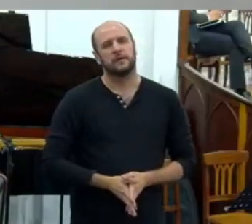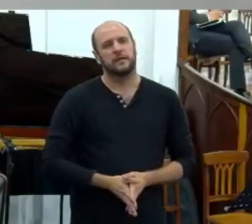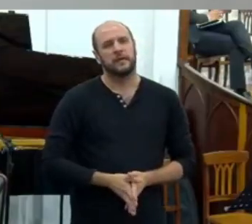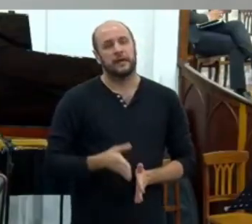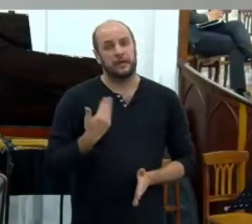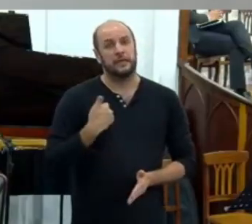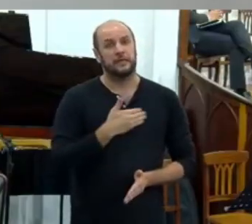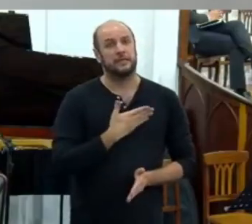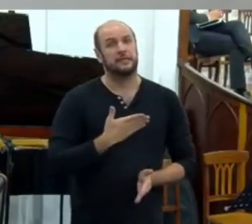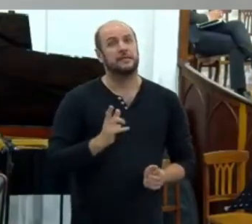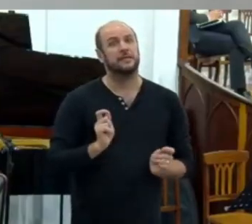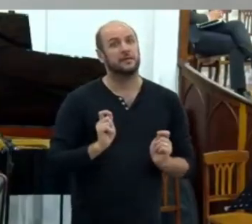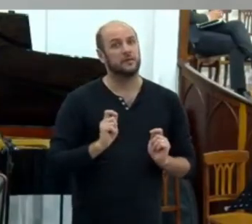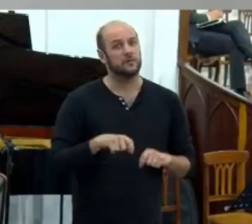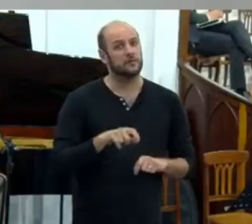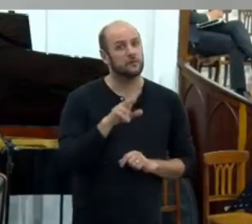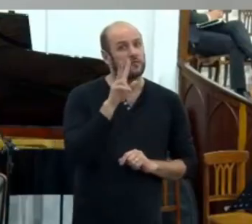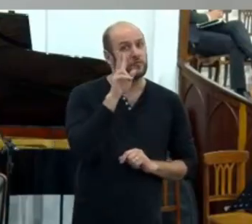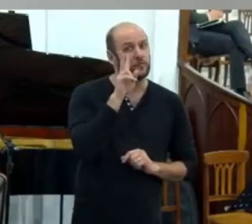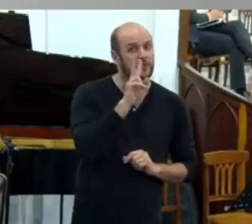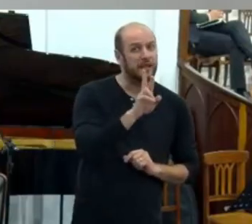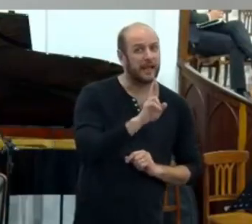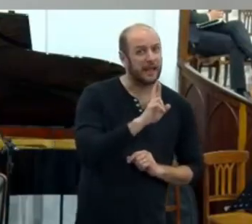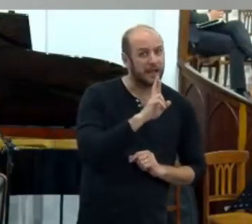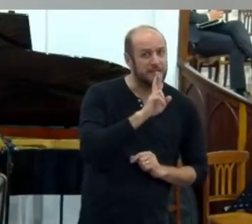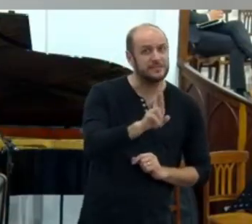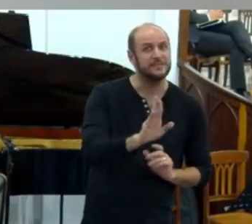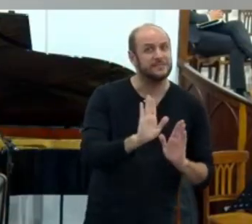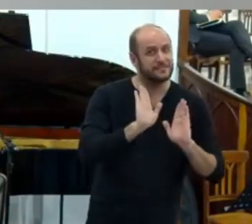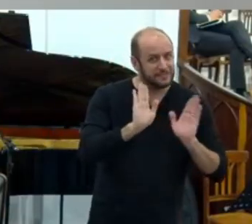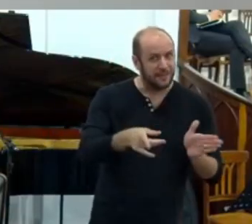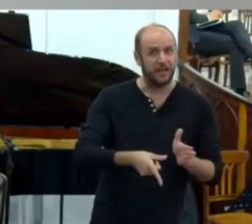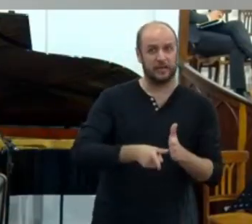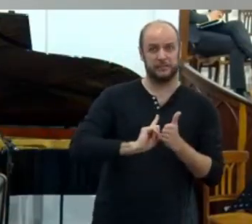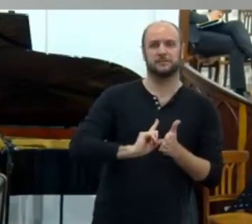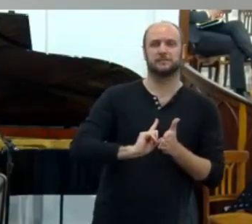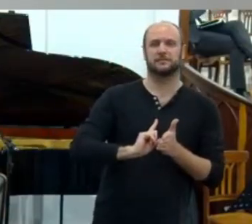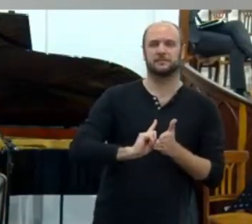que nós podemos ver uma resposta antecipada.